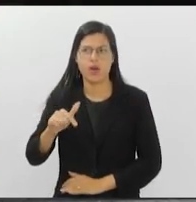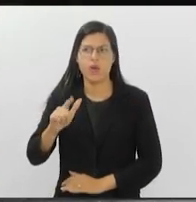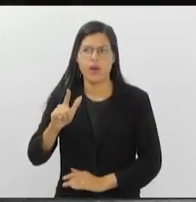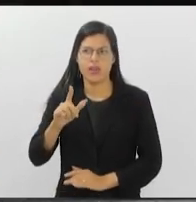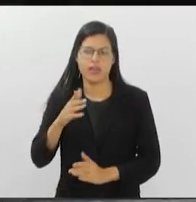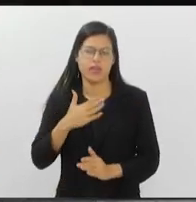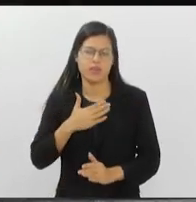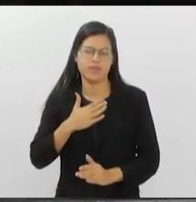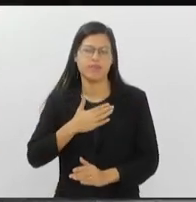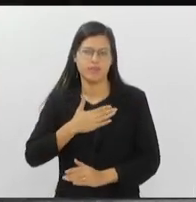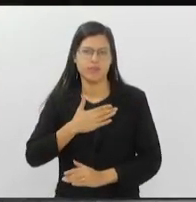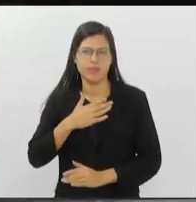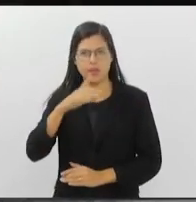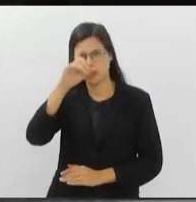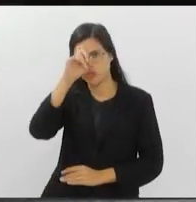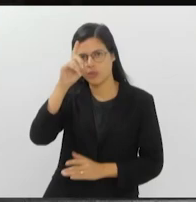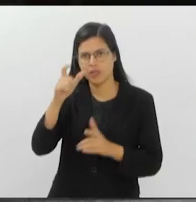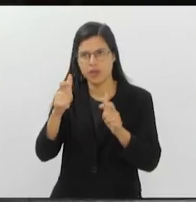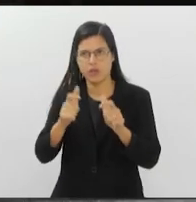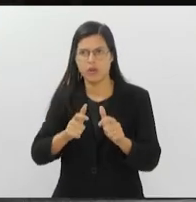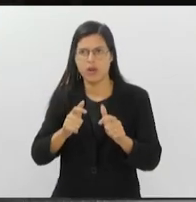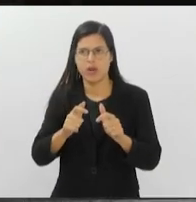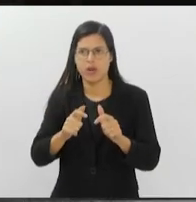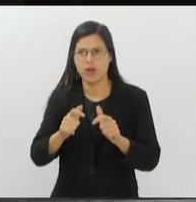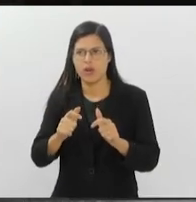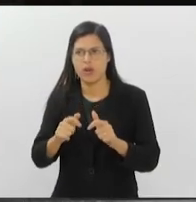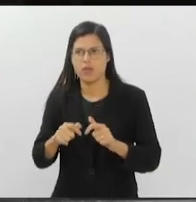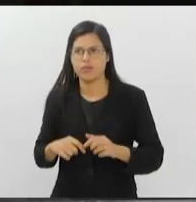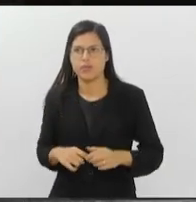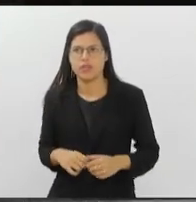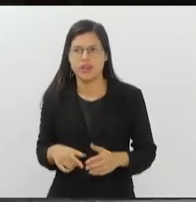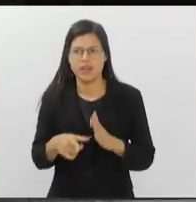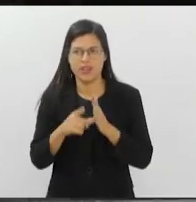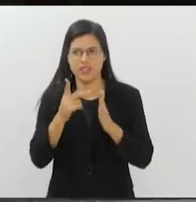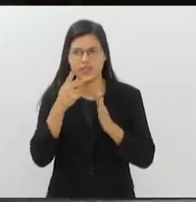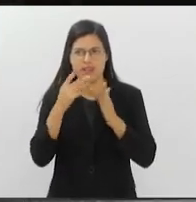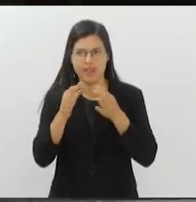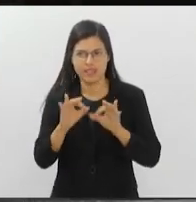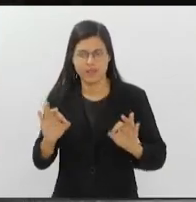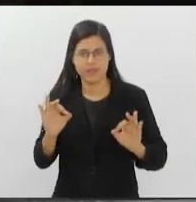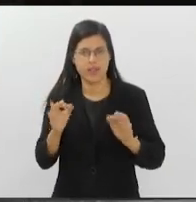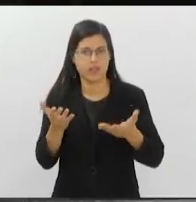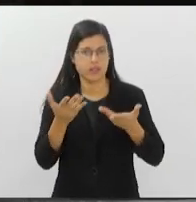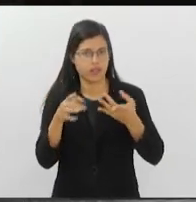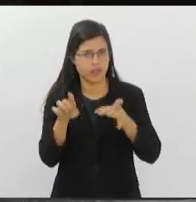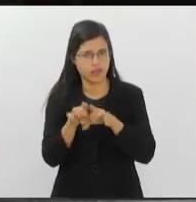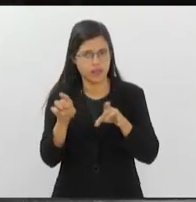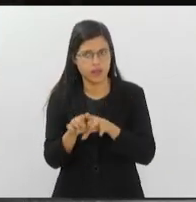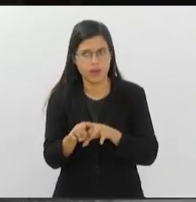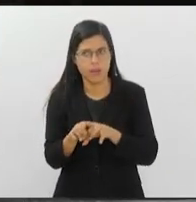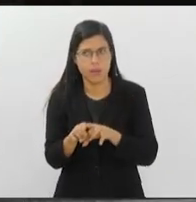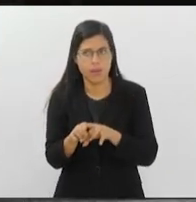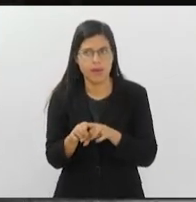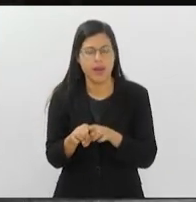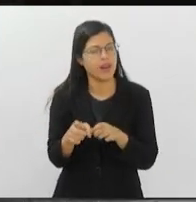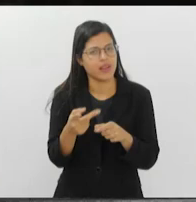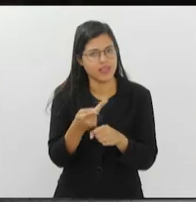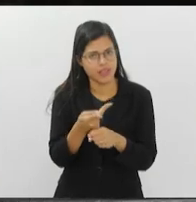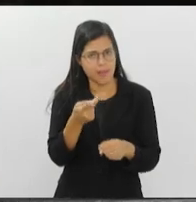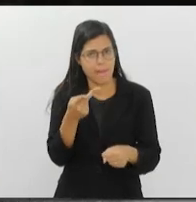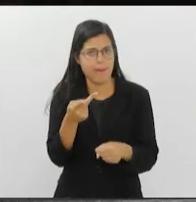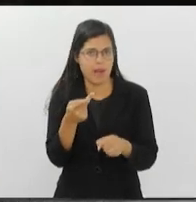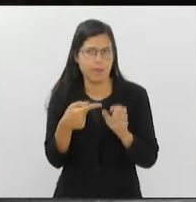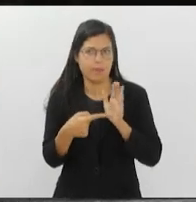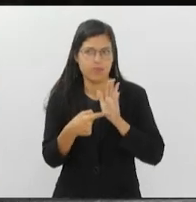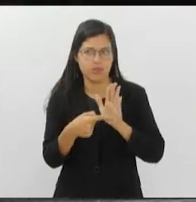na clínica que eu faço. Antes de dizer essa frase, eu queria também compartilhar esse prêmio. Assim, eu sei que eu sou